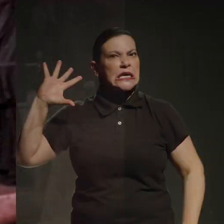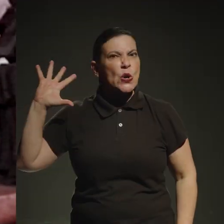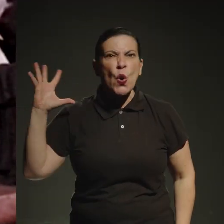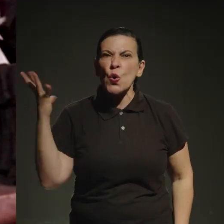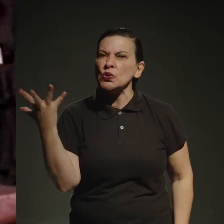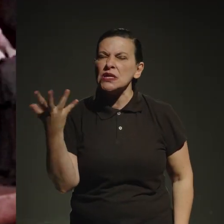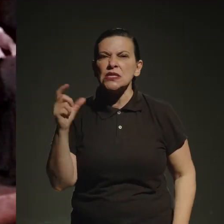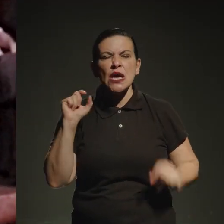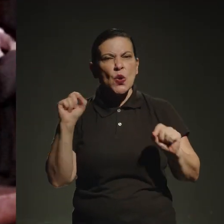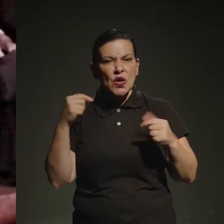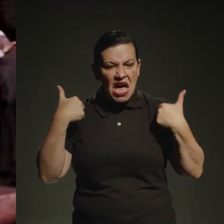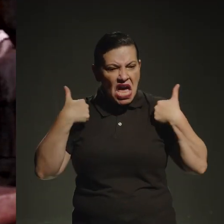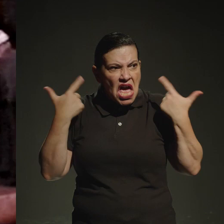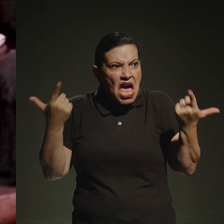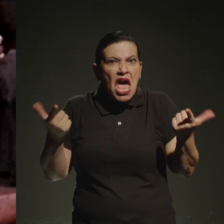maldição!